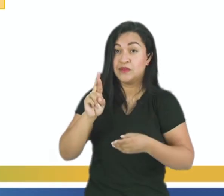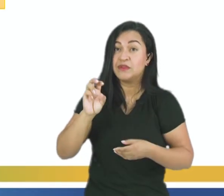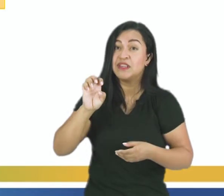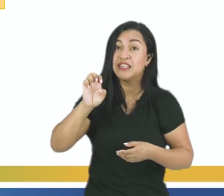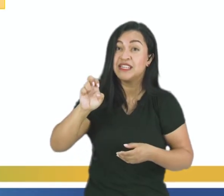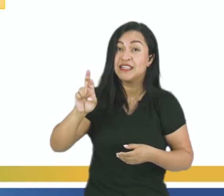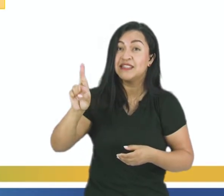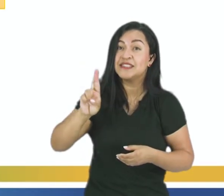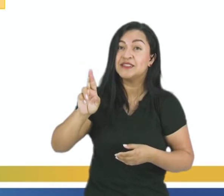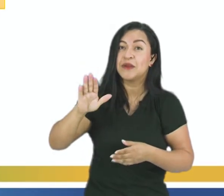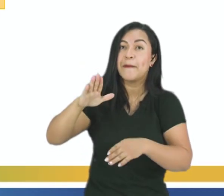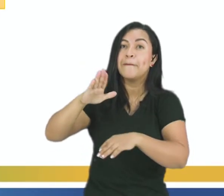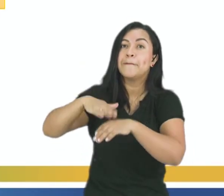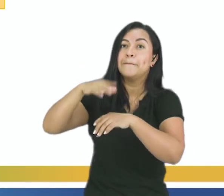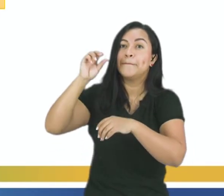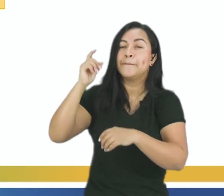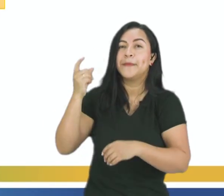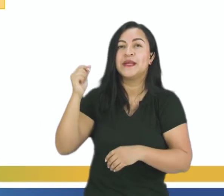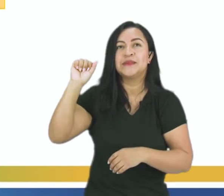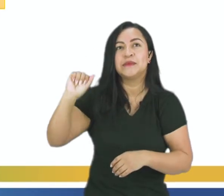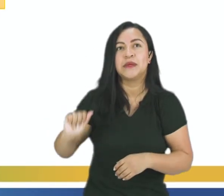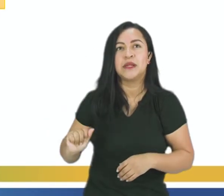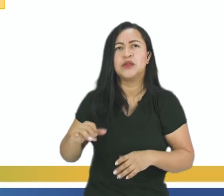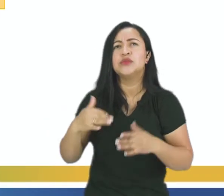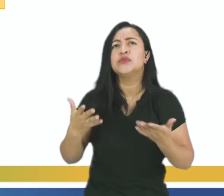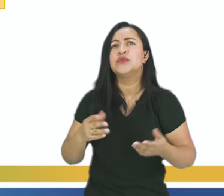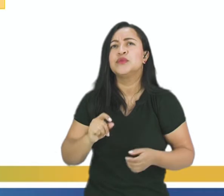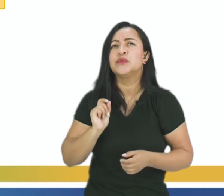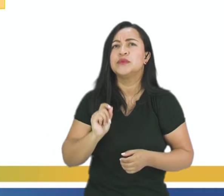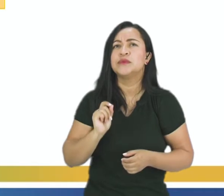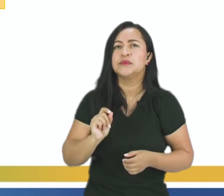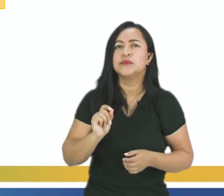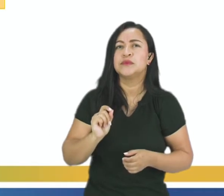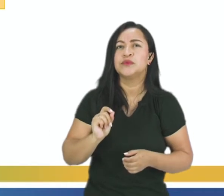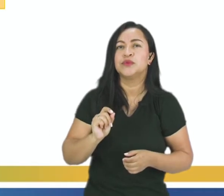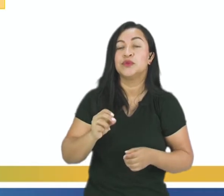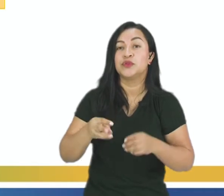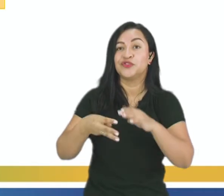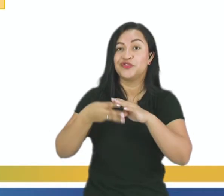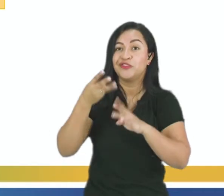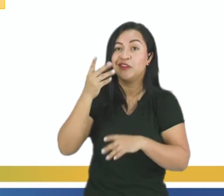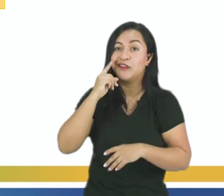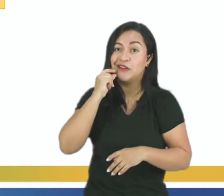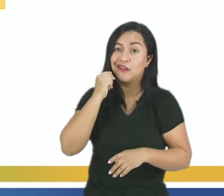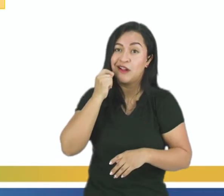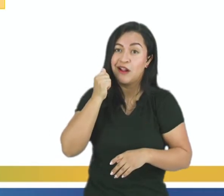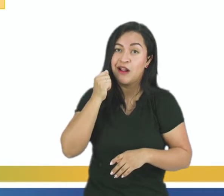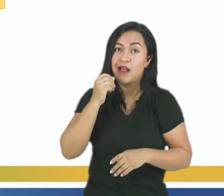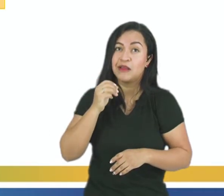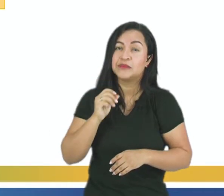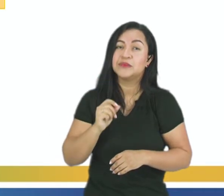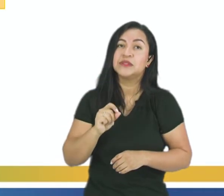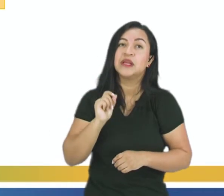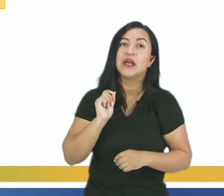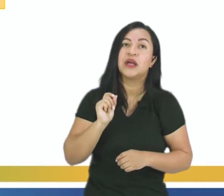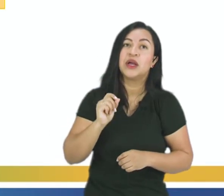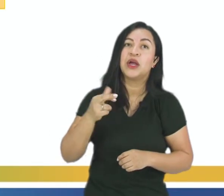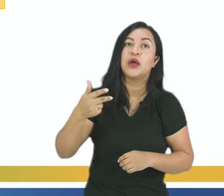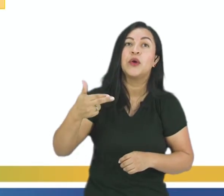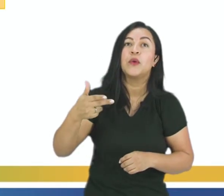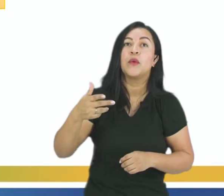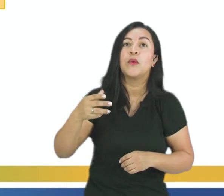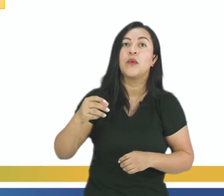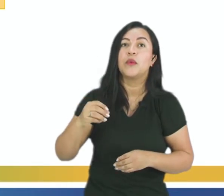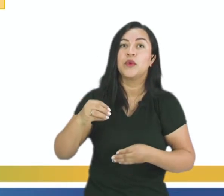mais barato que o preço de 3 lápis, então nós podemos dizer que o valor de 3 lápis equivale, né, ou é igual